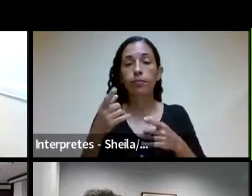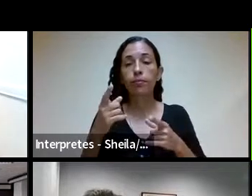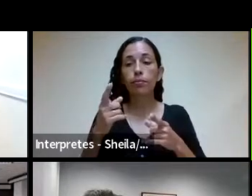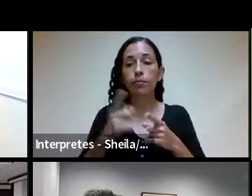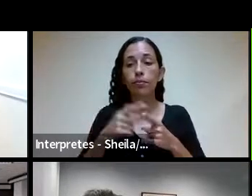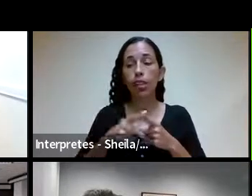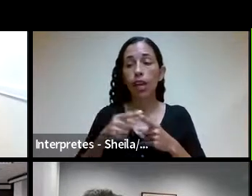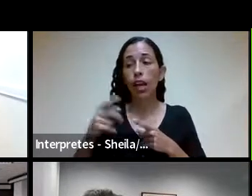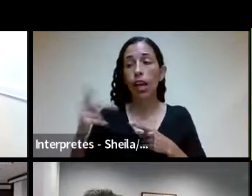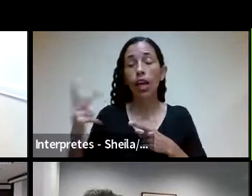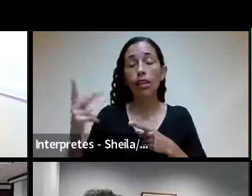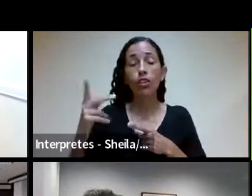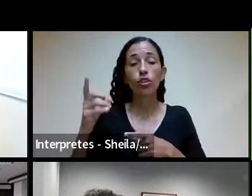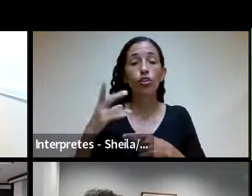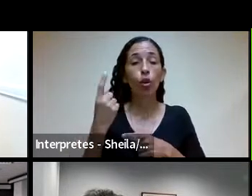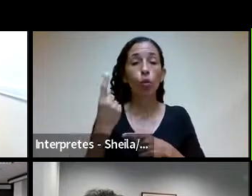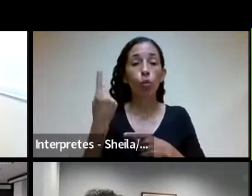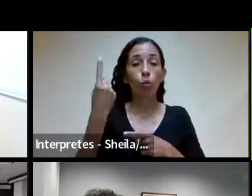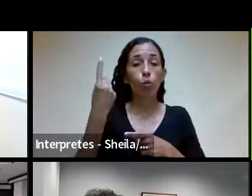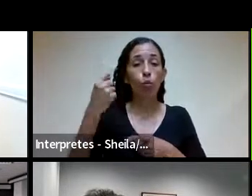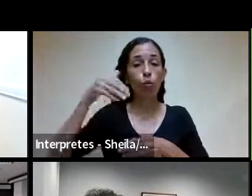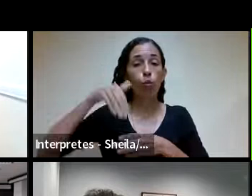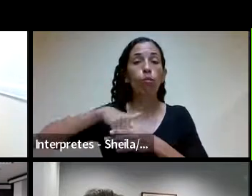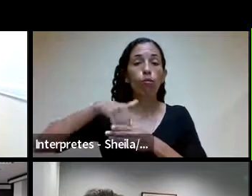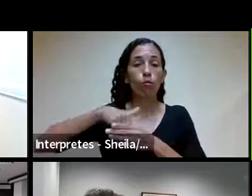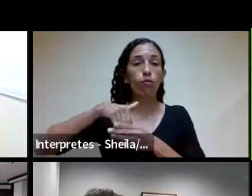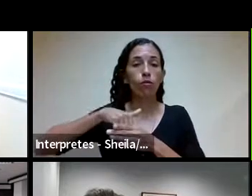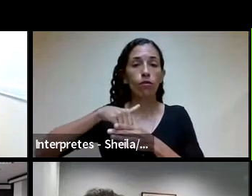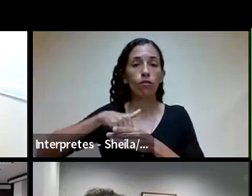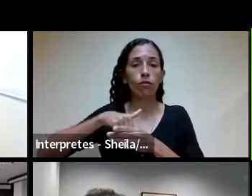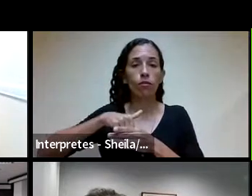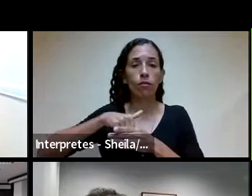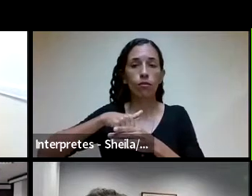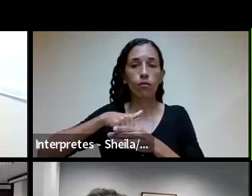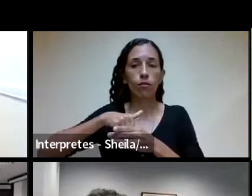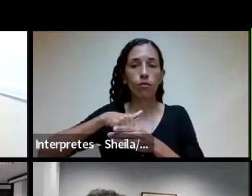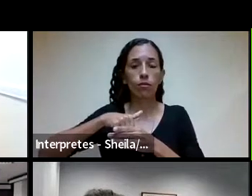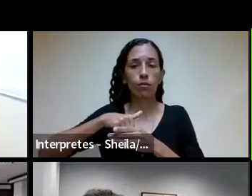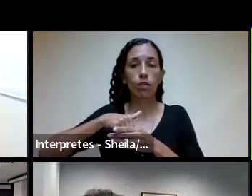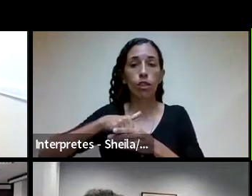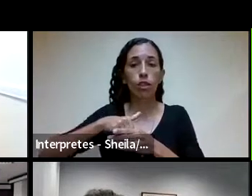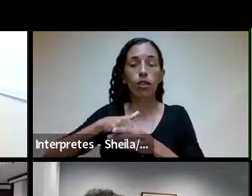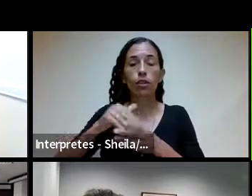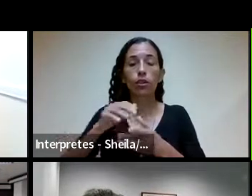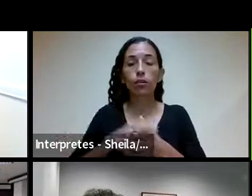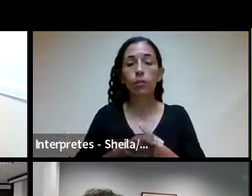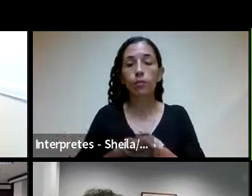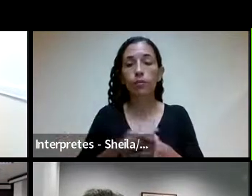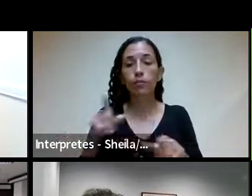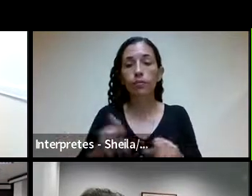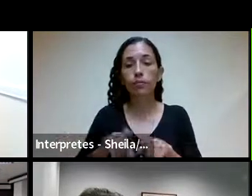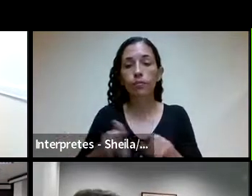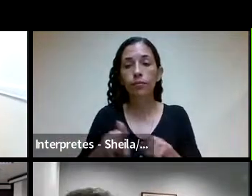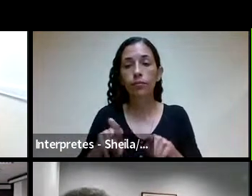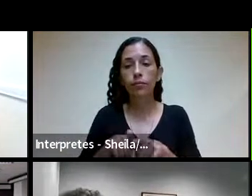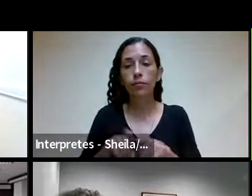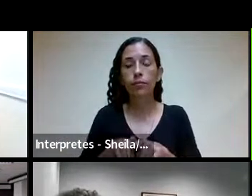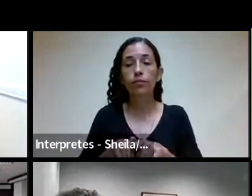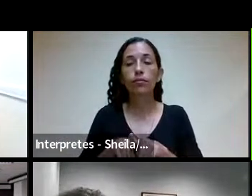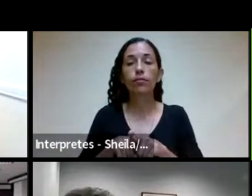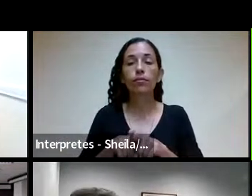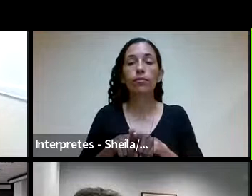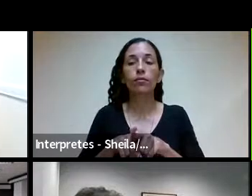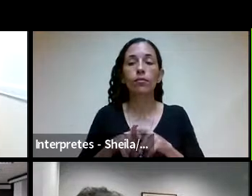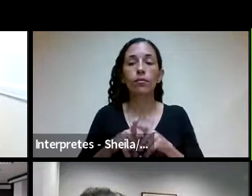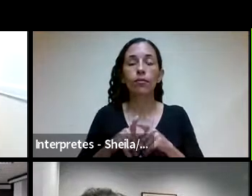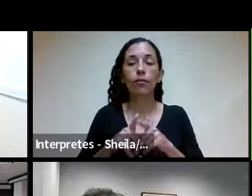apenas um voto, o qual sequer foi oriundo da sessão eleitoral da própria candidata. A candidatura para o mesmo cargo da irmã